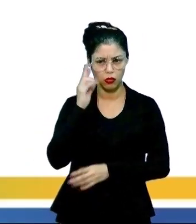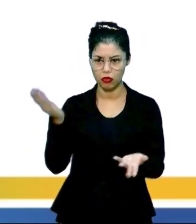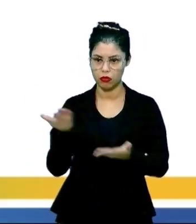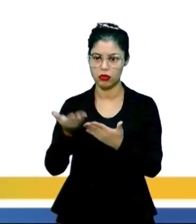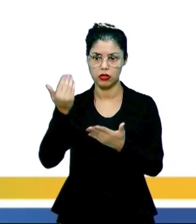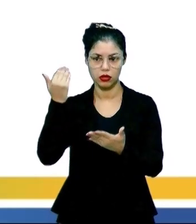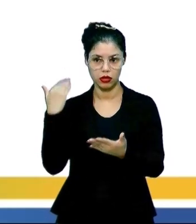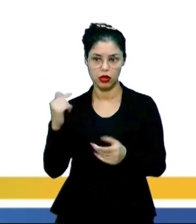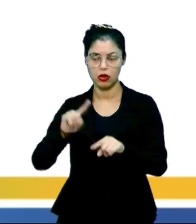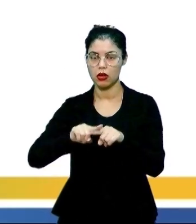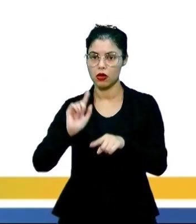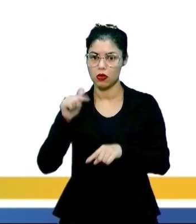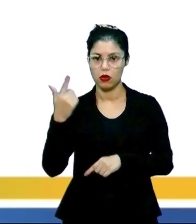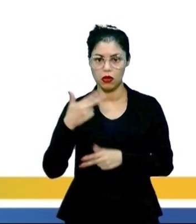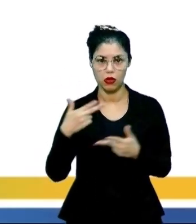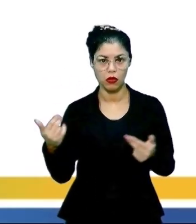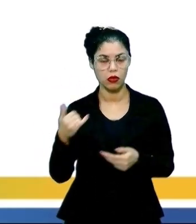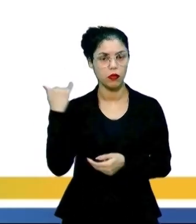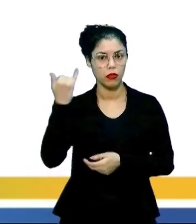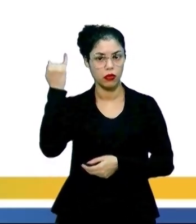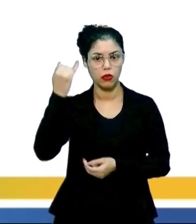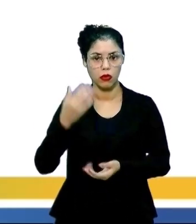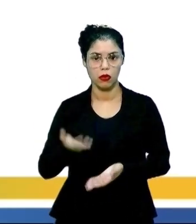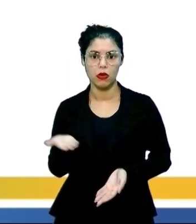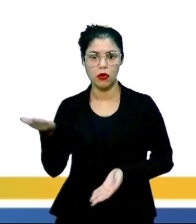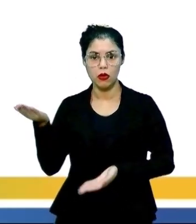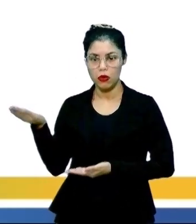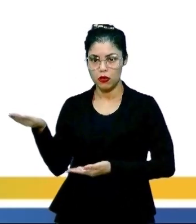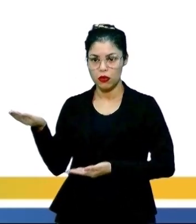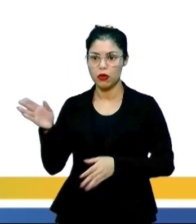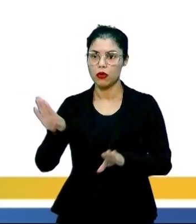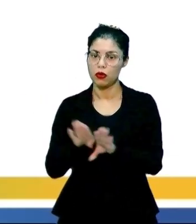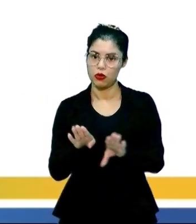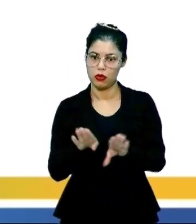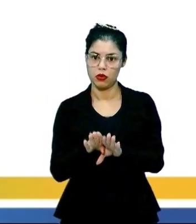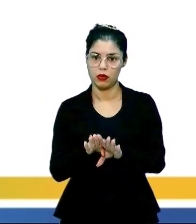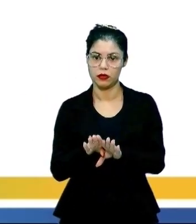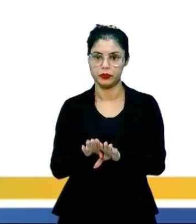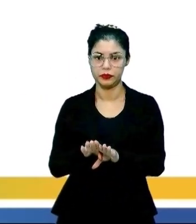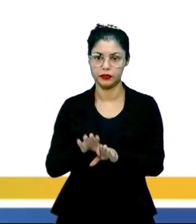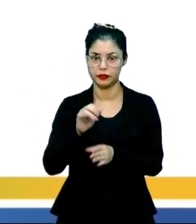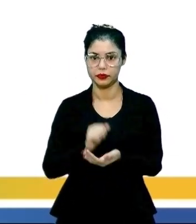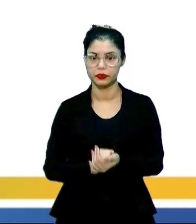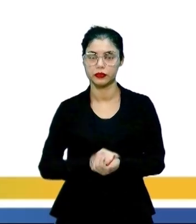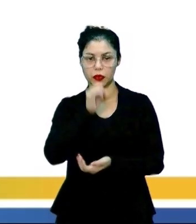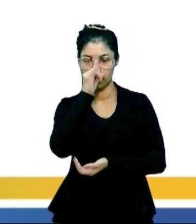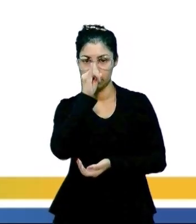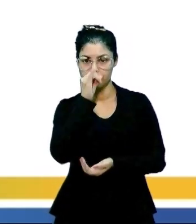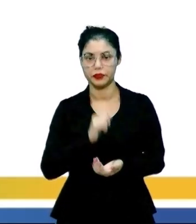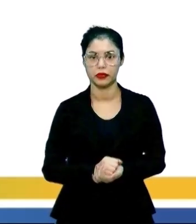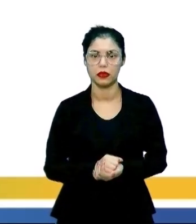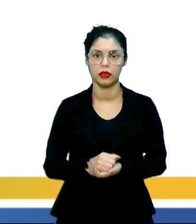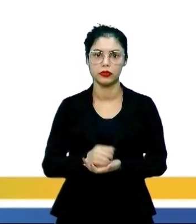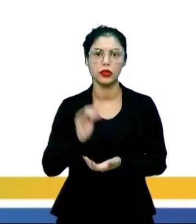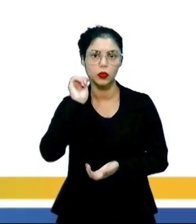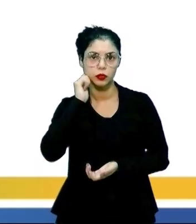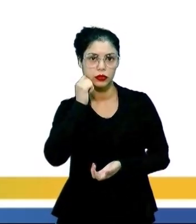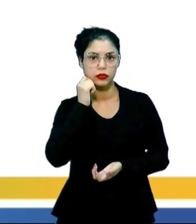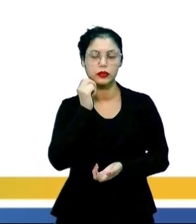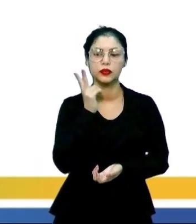época. E outra coisa importante, observem o que ele está servindo na ceia. É um leitão à pururuca, não é pão